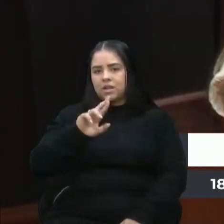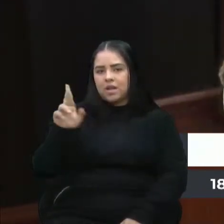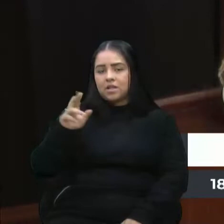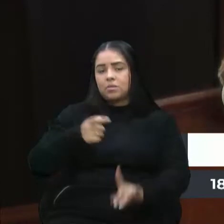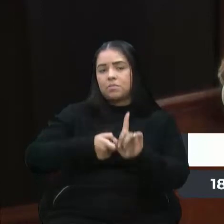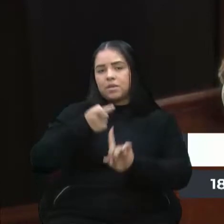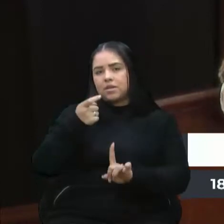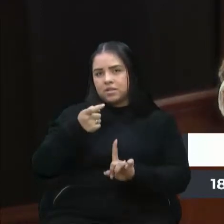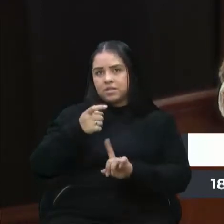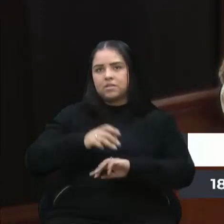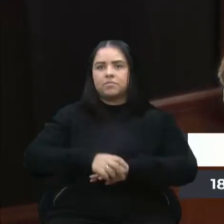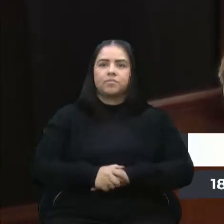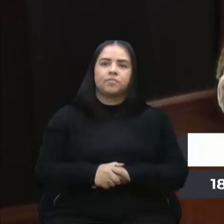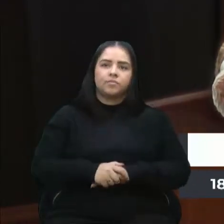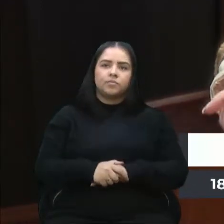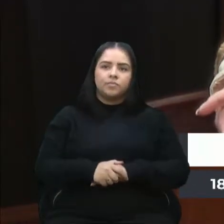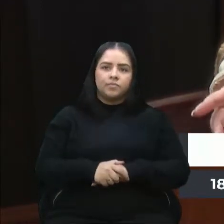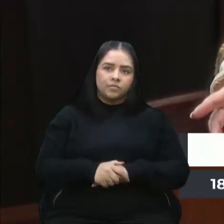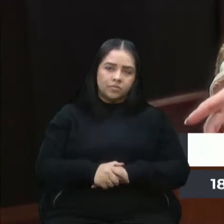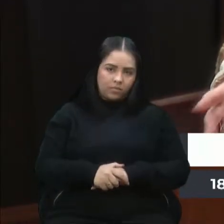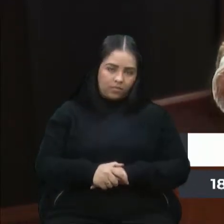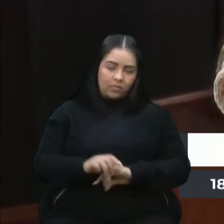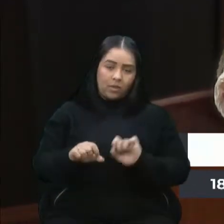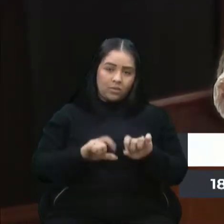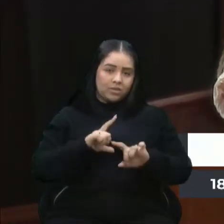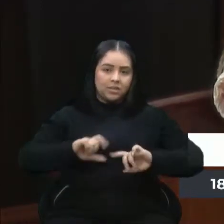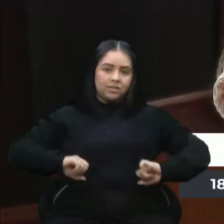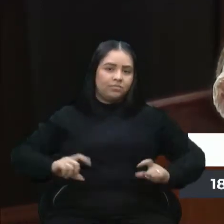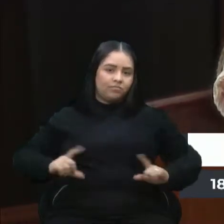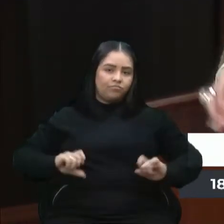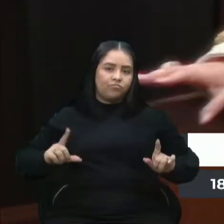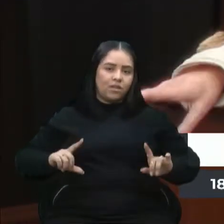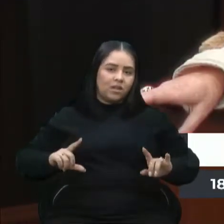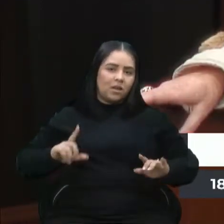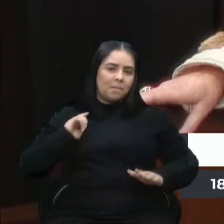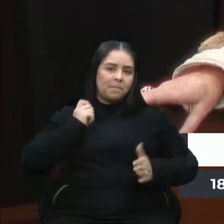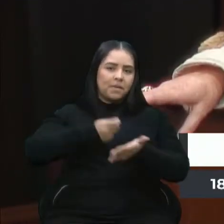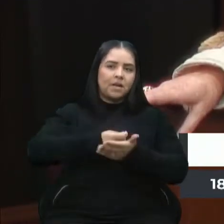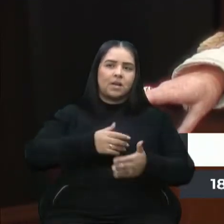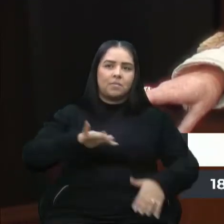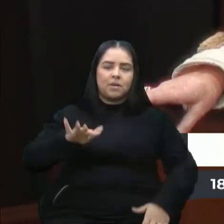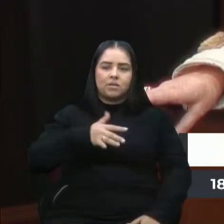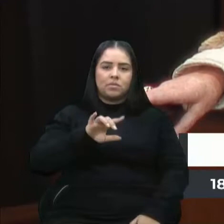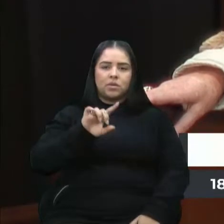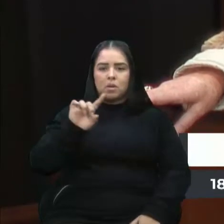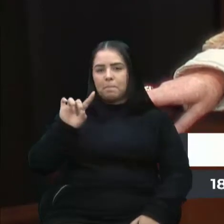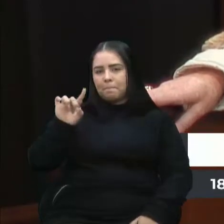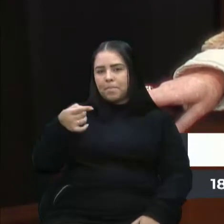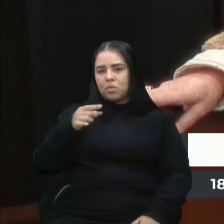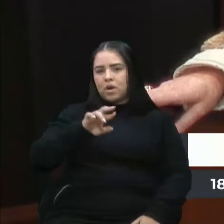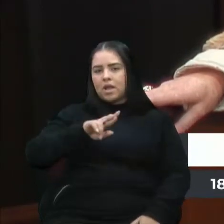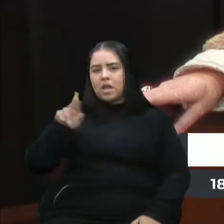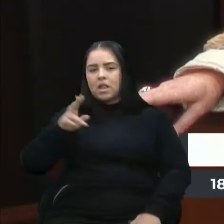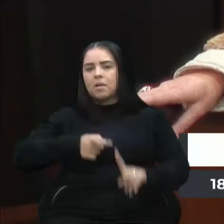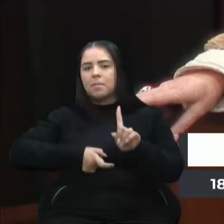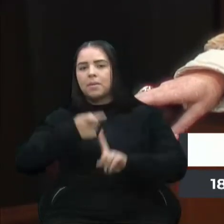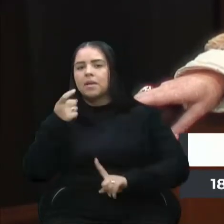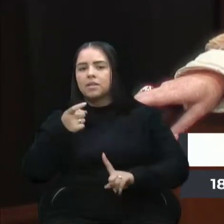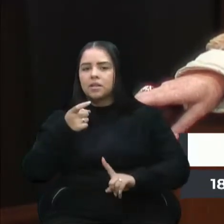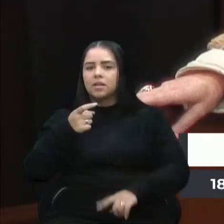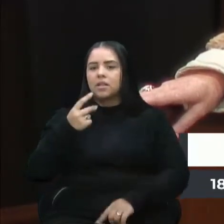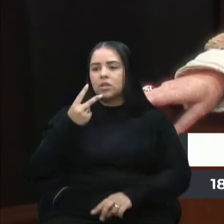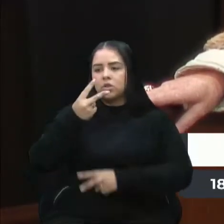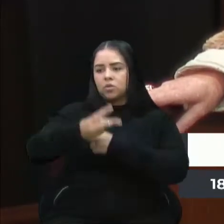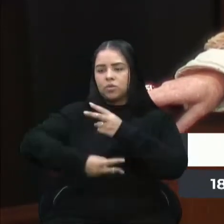contando as outras despesas, o empregador paga em torno de R$1.000 por mês. São 2